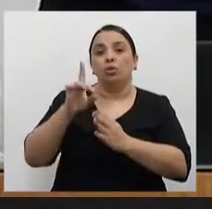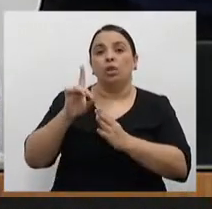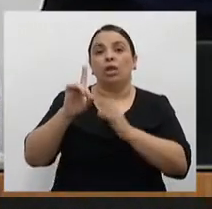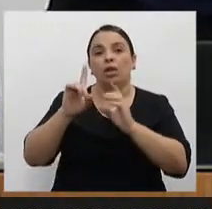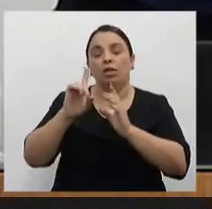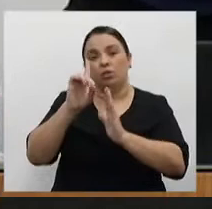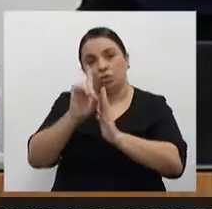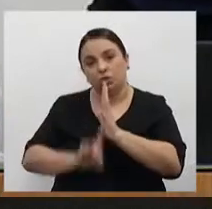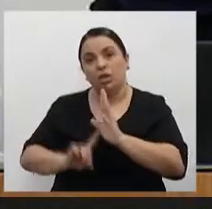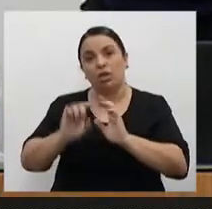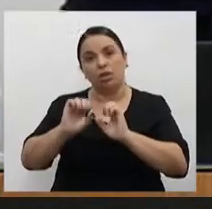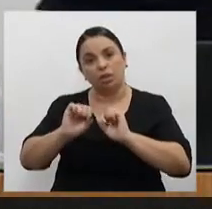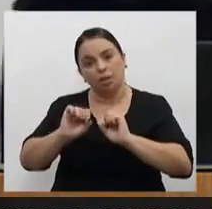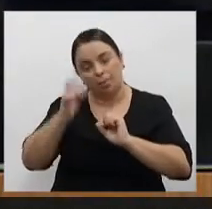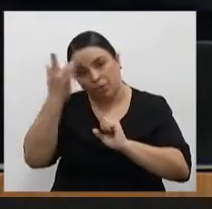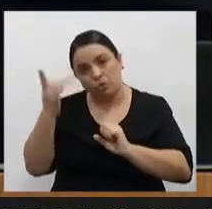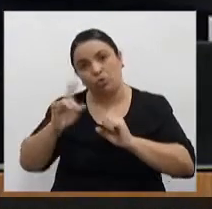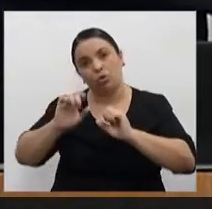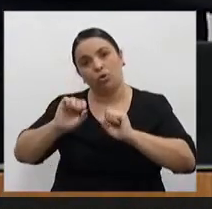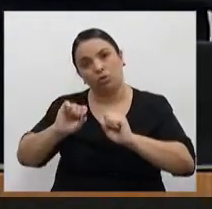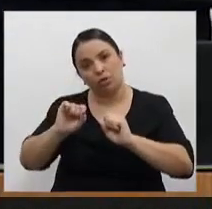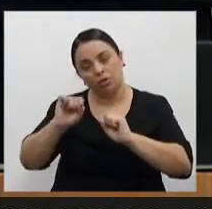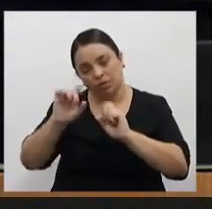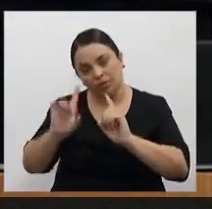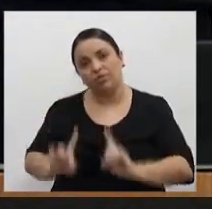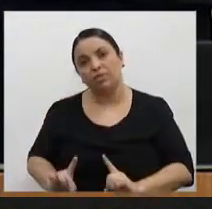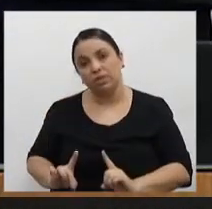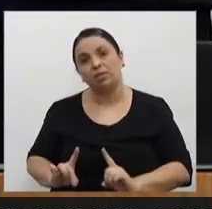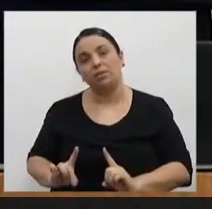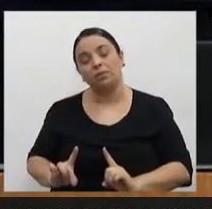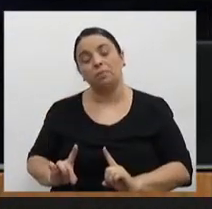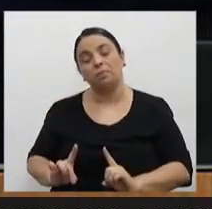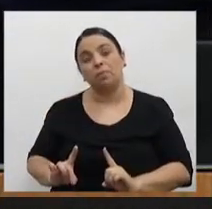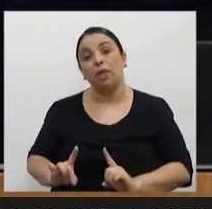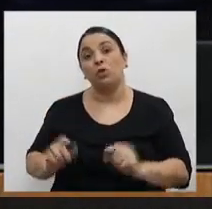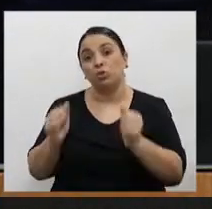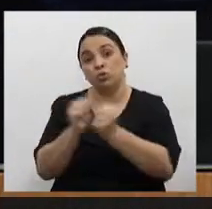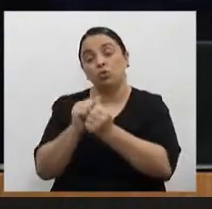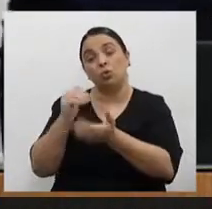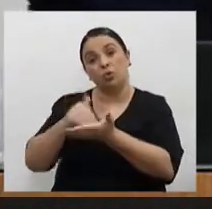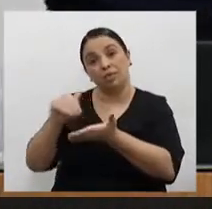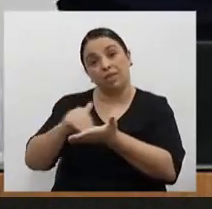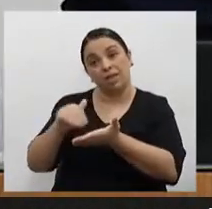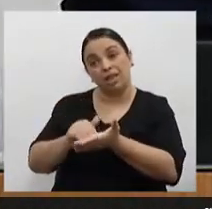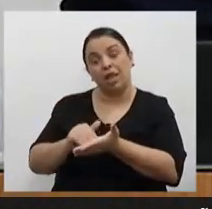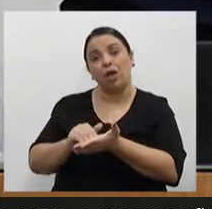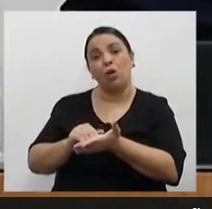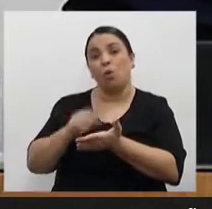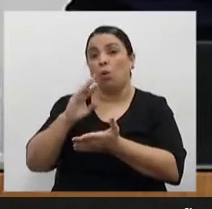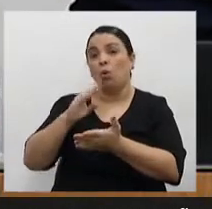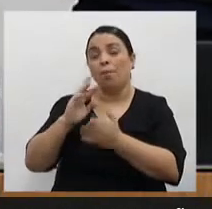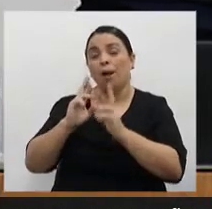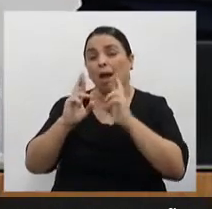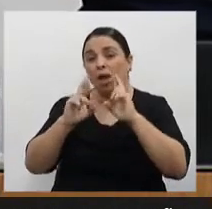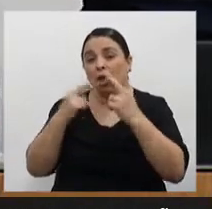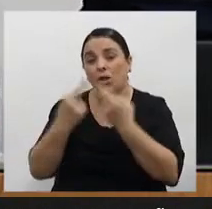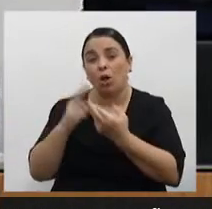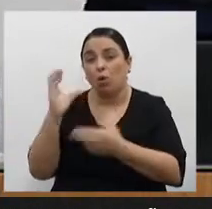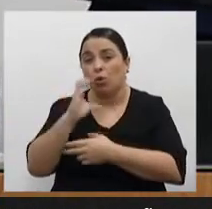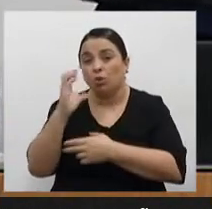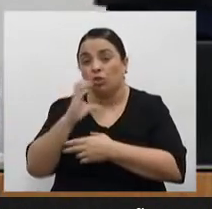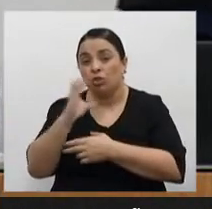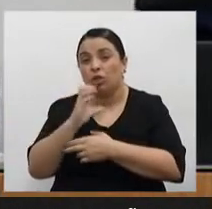Casa, com o secretário de Saúde e sua equipe, para que a gente possa levar tudo aquilo que nós escutamos